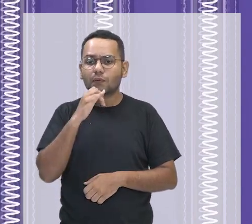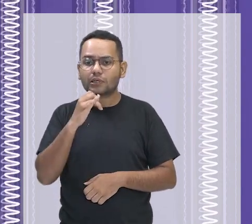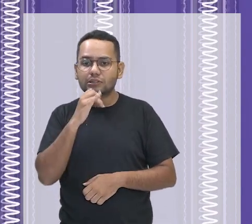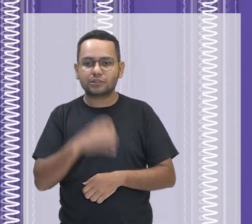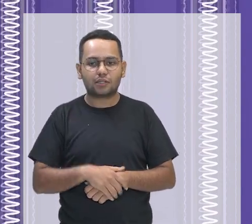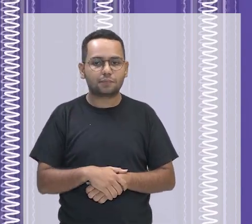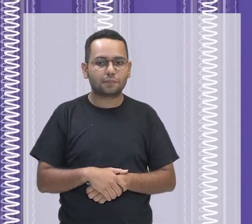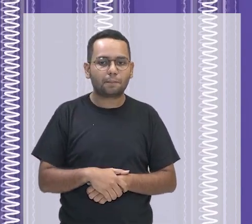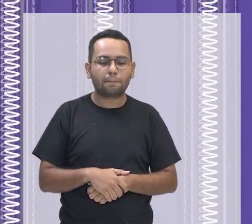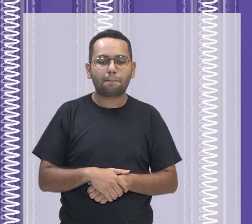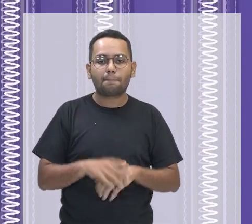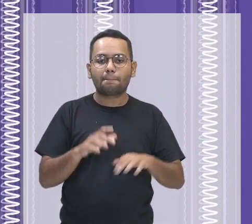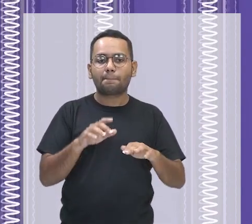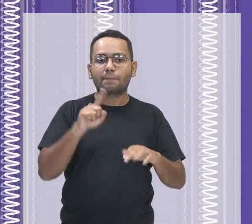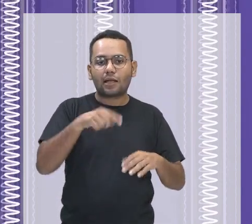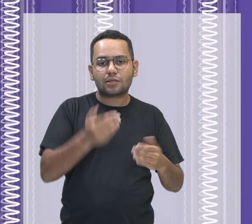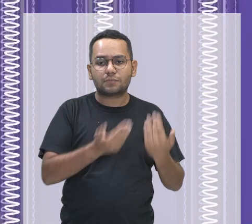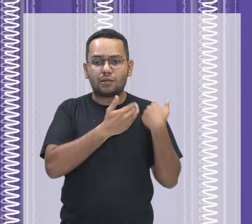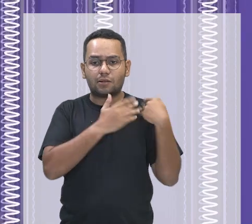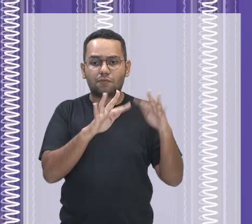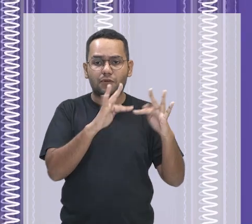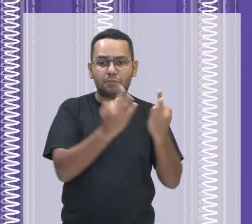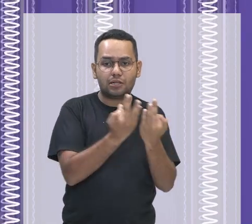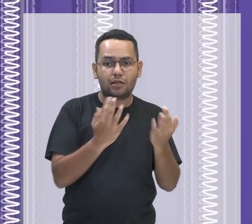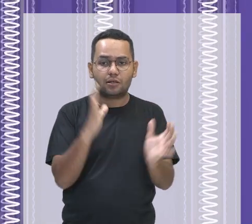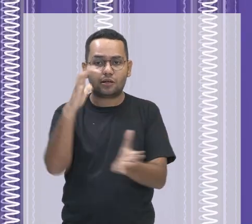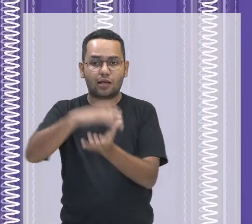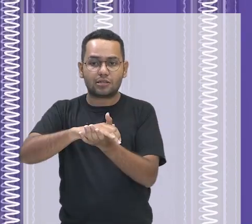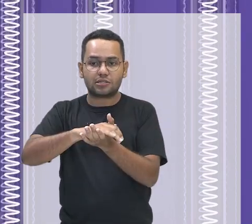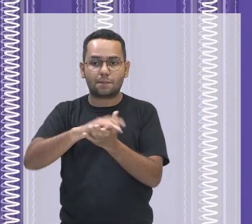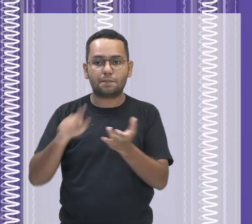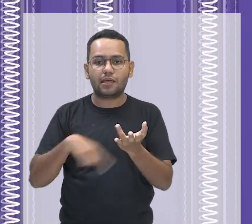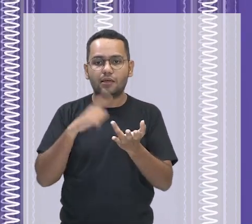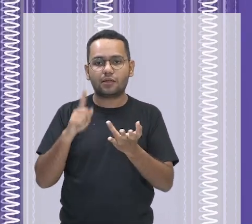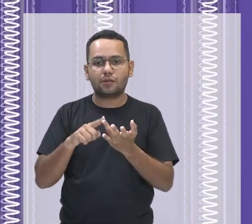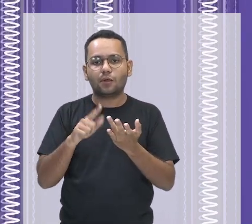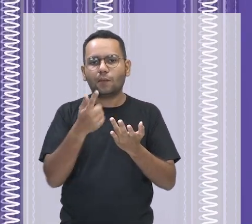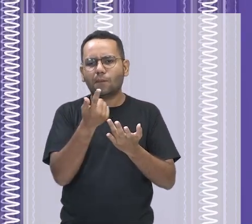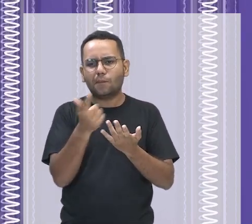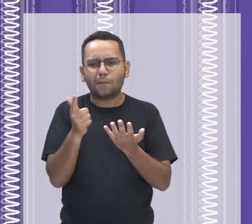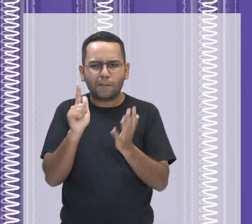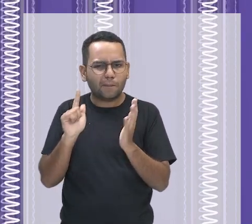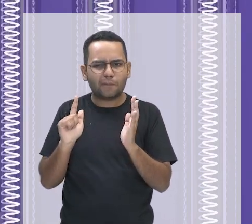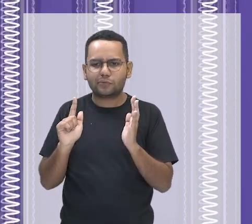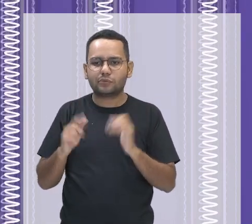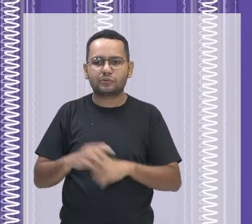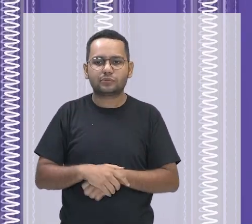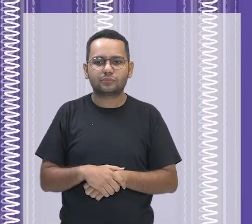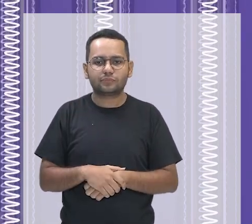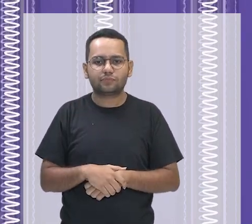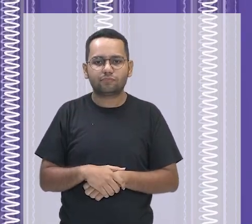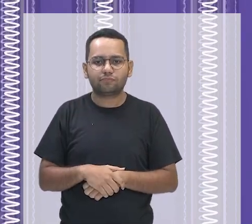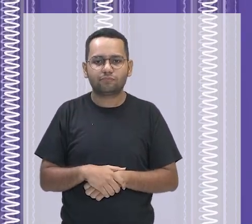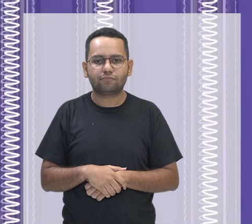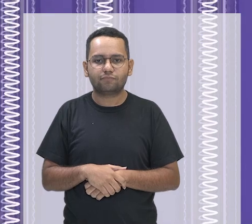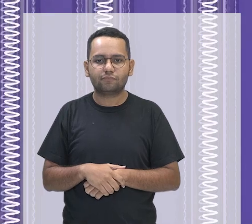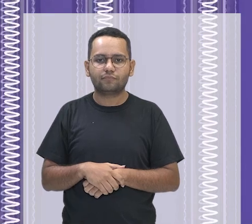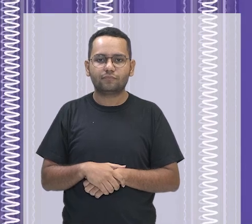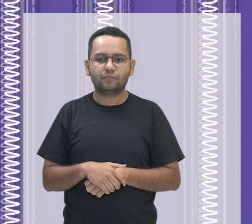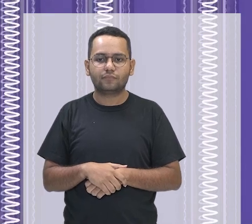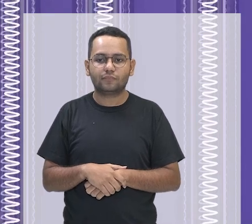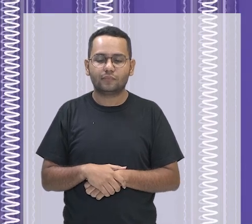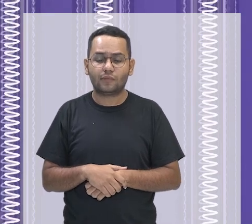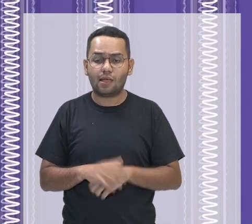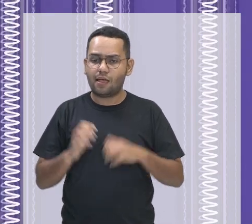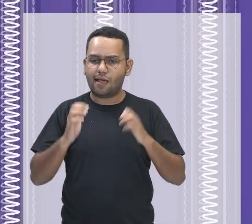moral matrimonial, uma moral básica, né? Uma ética básica para a vida da pessoa